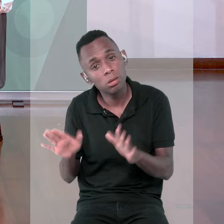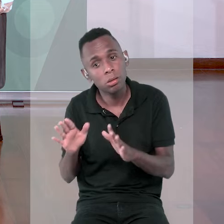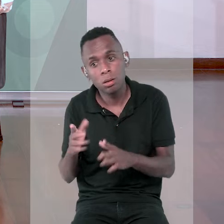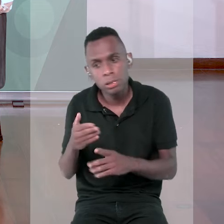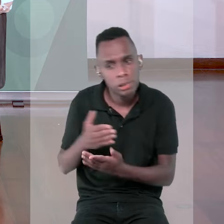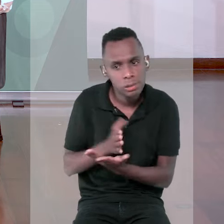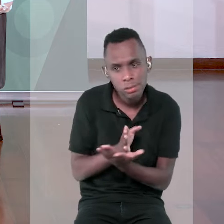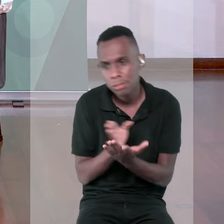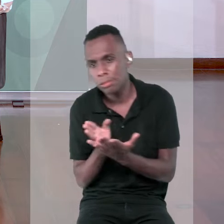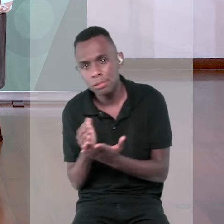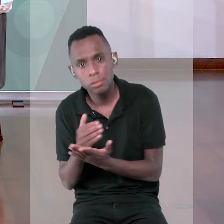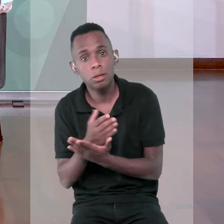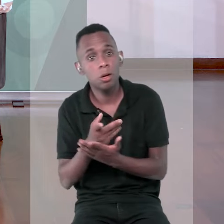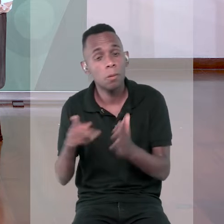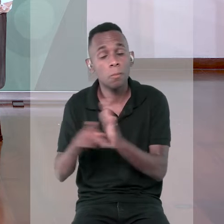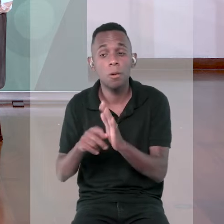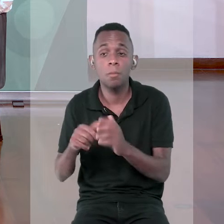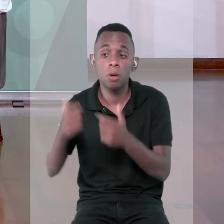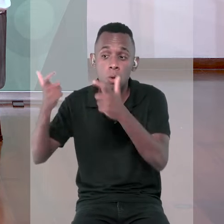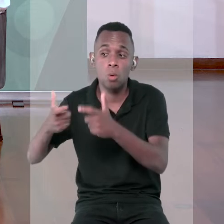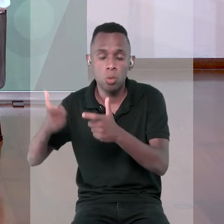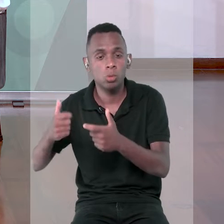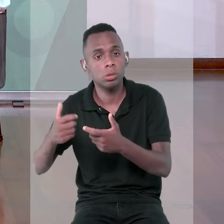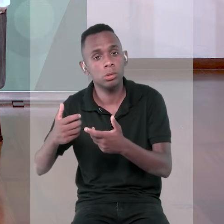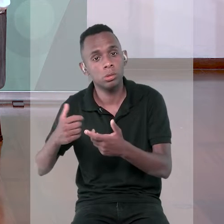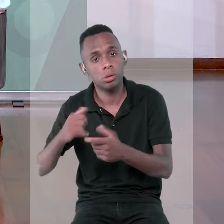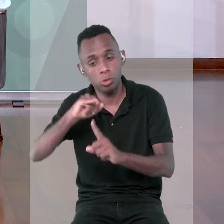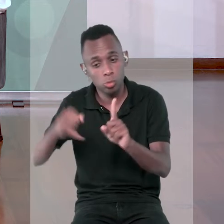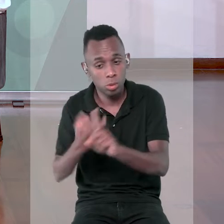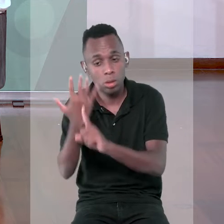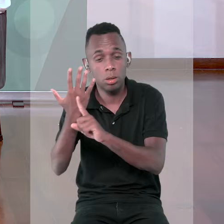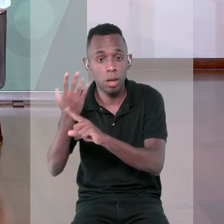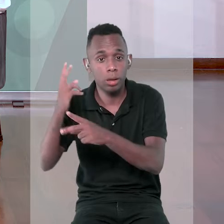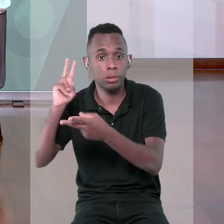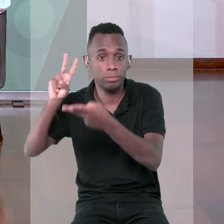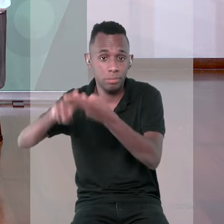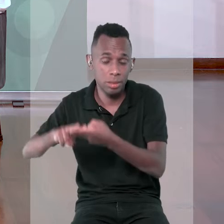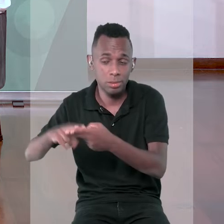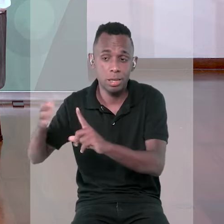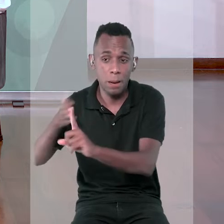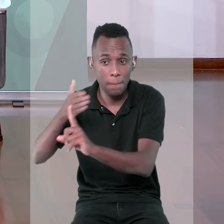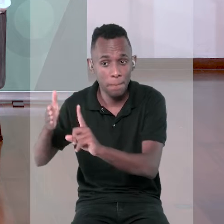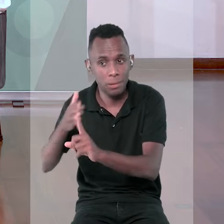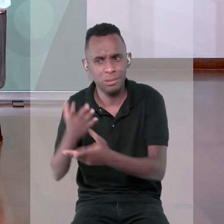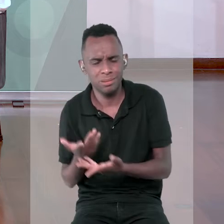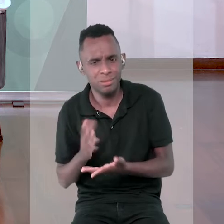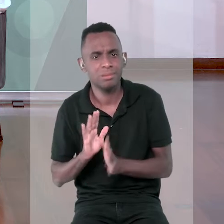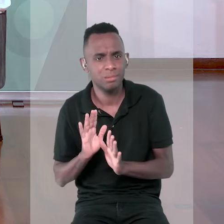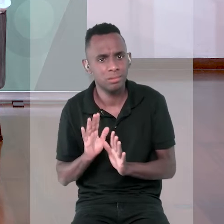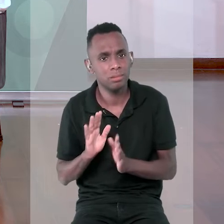escapar da torre onde a Joana d'Arc foi torturada, né? Quer dizer, uma coisa, é um parque temático,